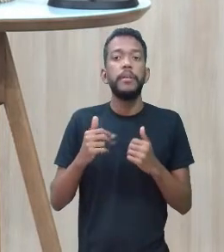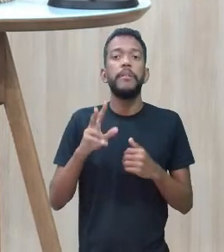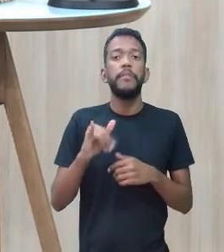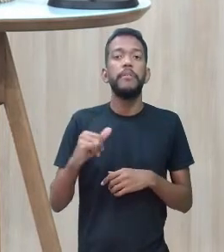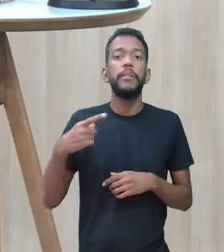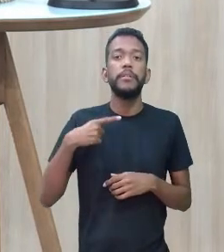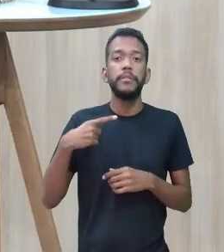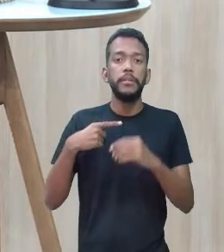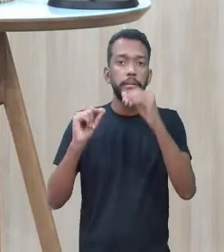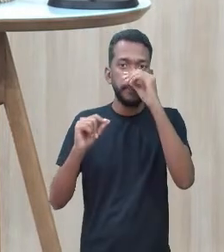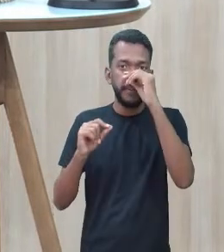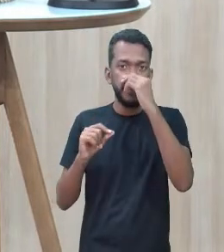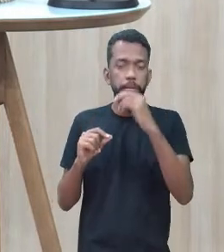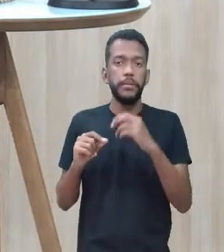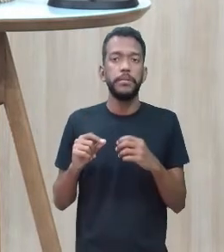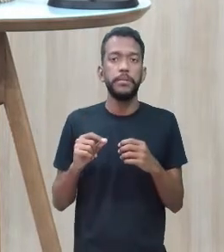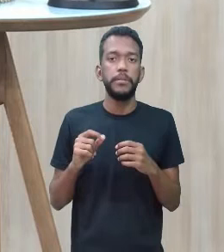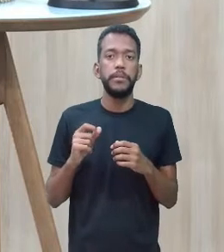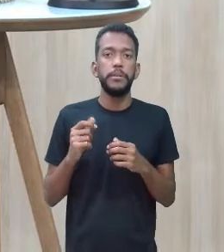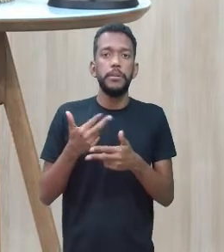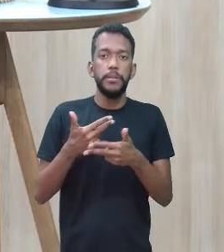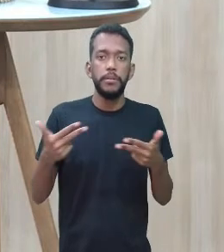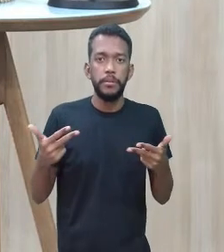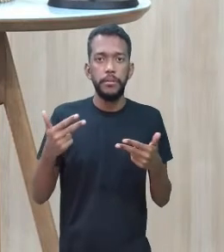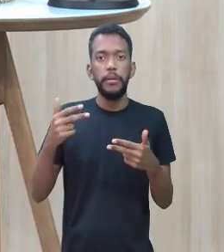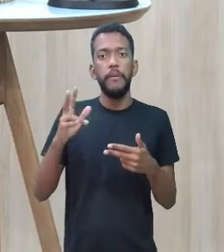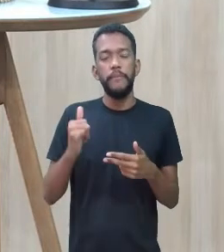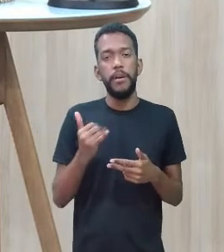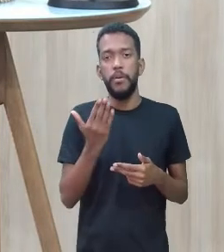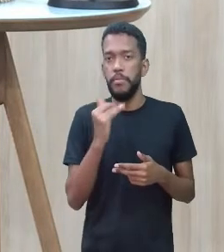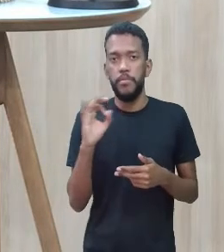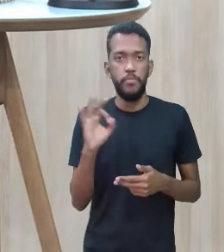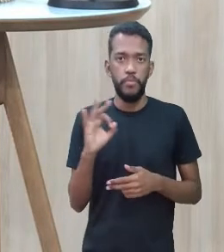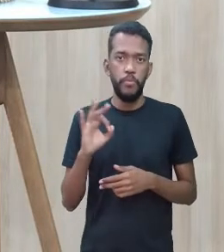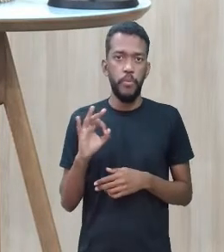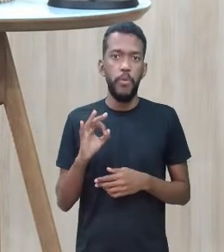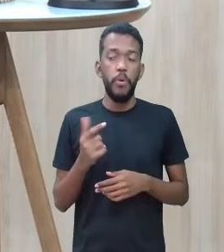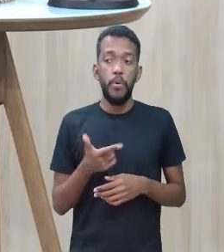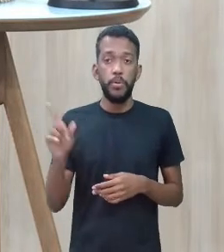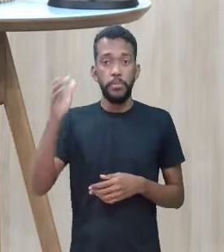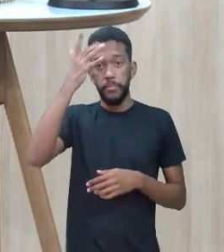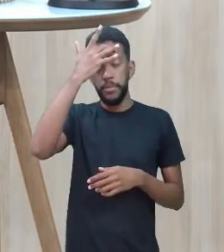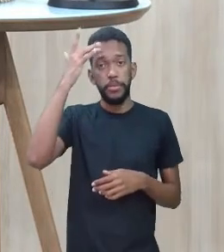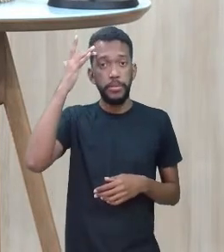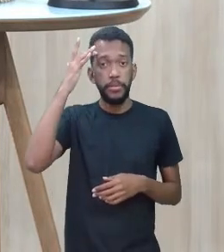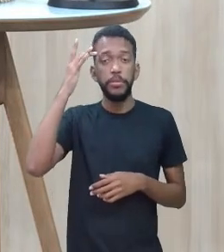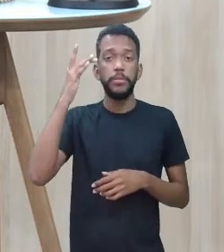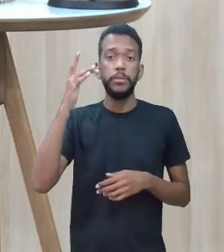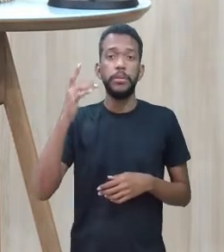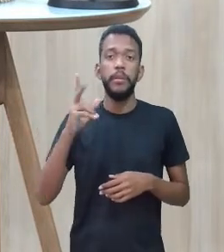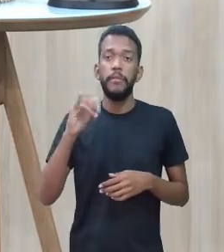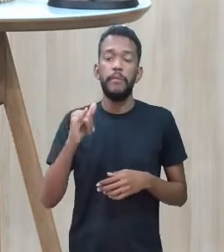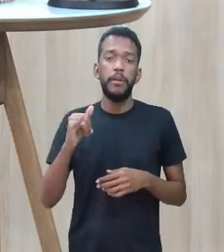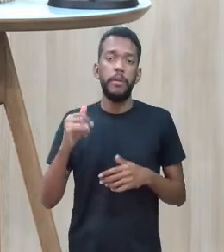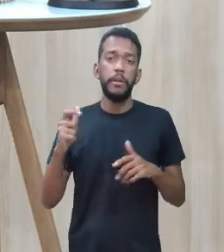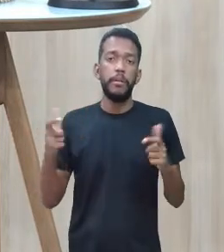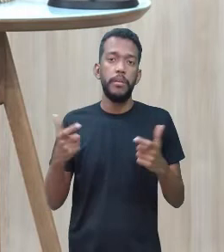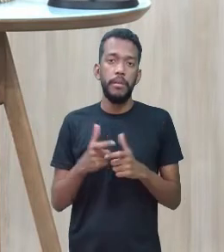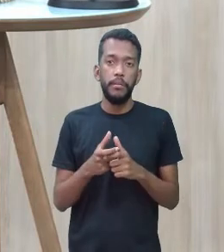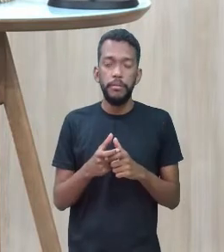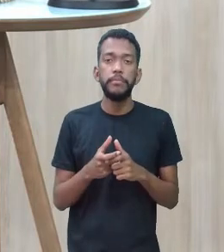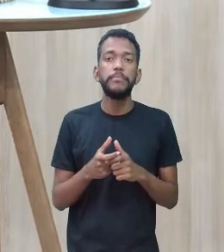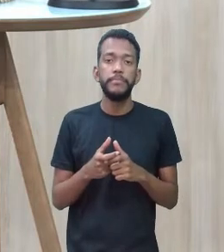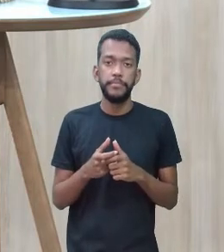espécie, algum indivíduo vai ficar sem comer. E o outro, como não vai ter o seu predador, vai se reproduzir em